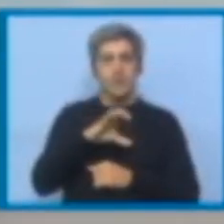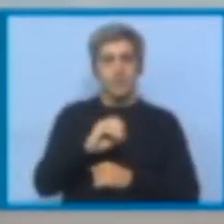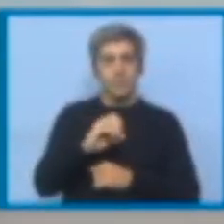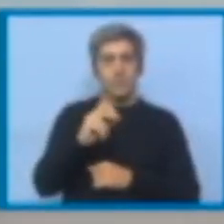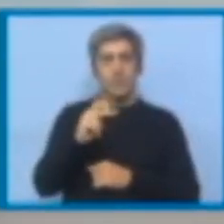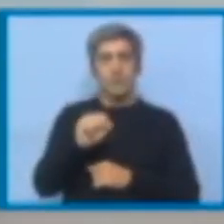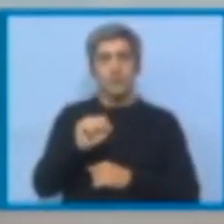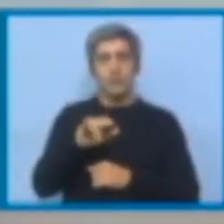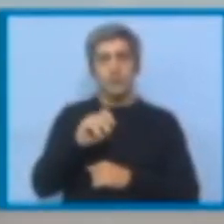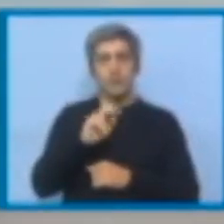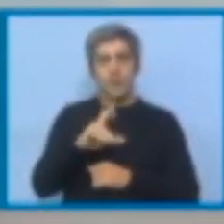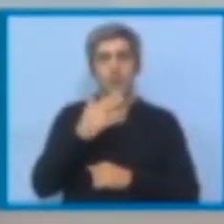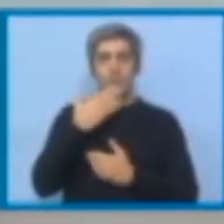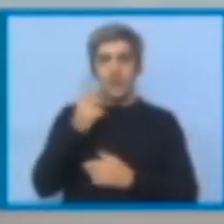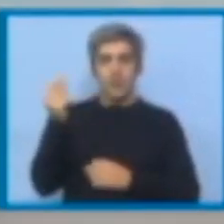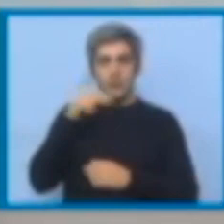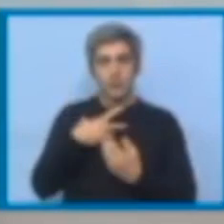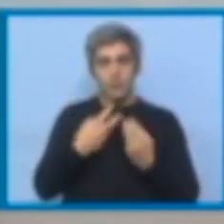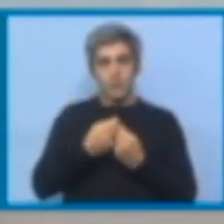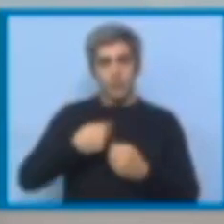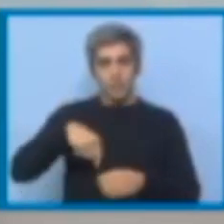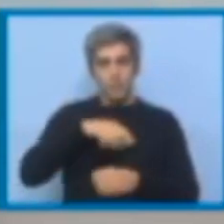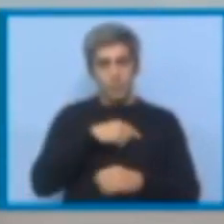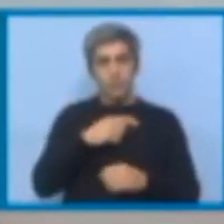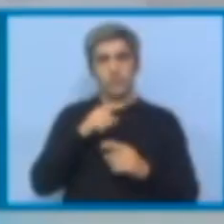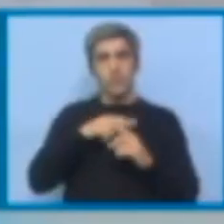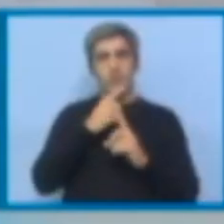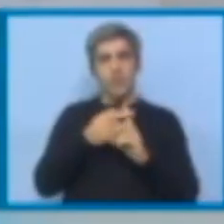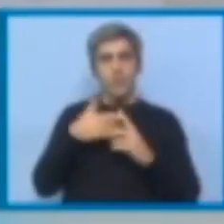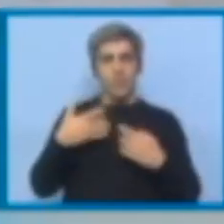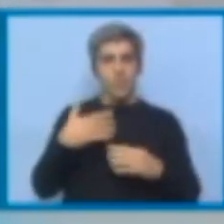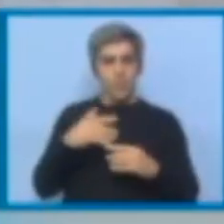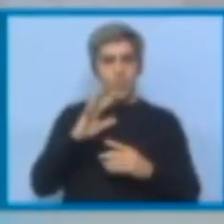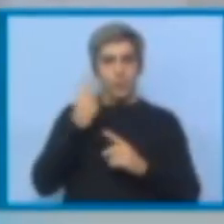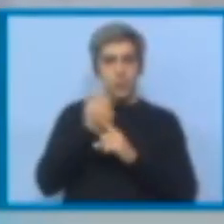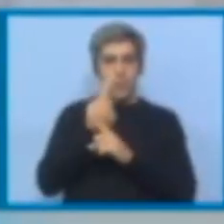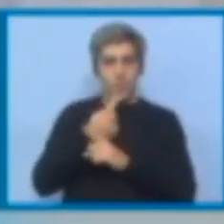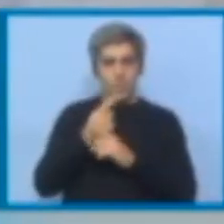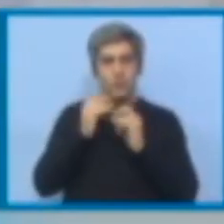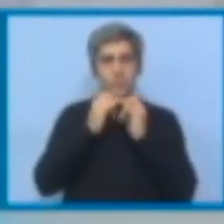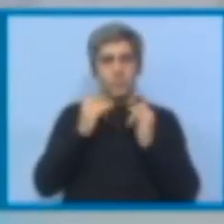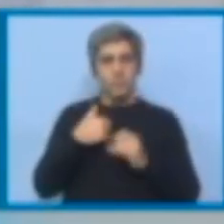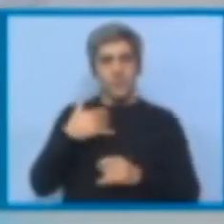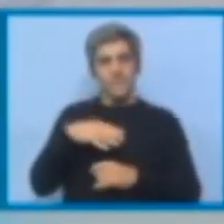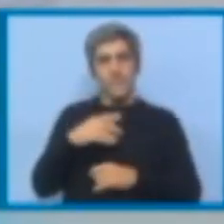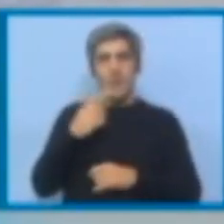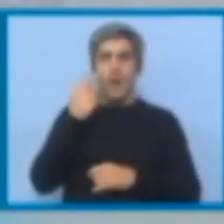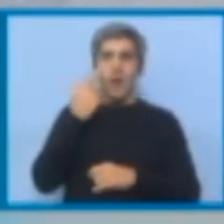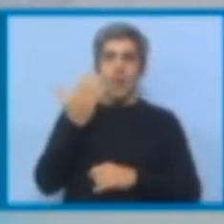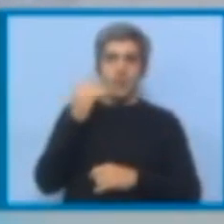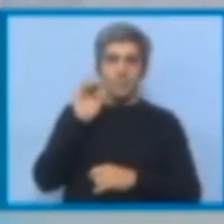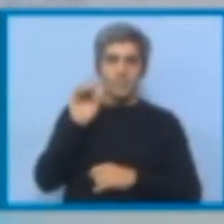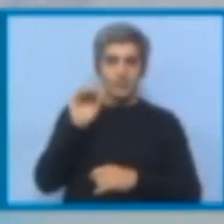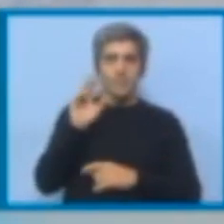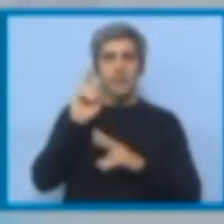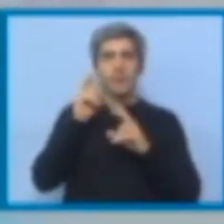connosco. Foi um ano recheado de acontecimentos também no plano internacional e desde logo eu atrevia-me a chamar